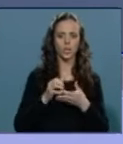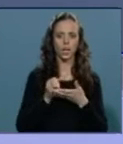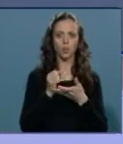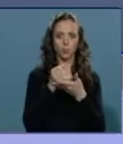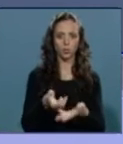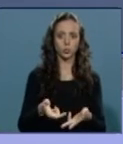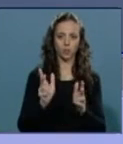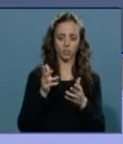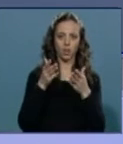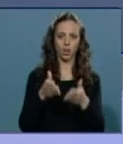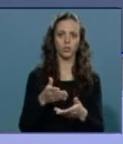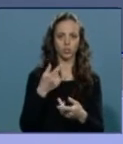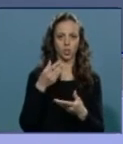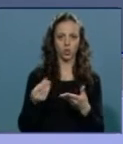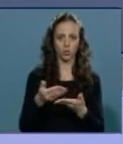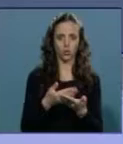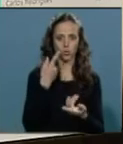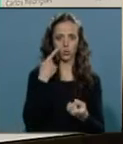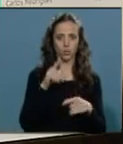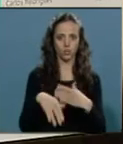disponíveis para ajudar a retoma económica.